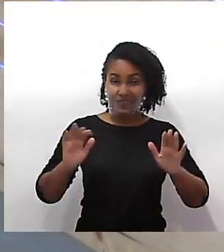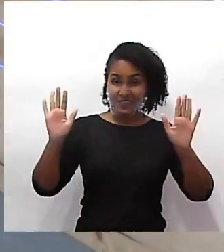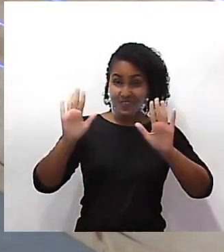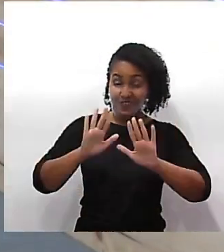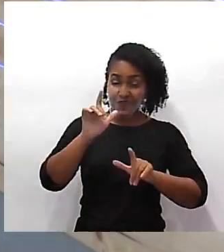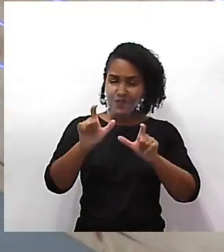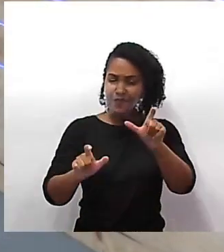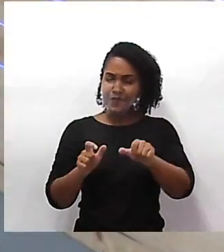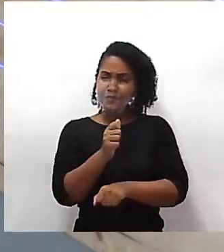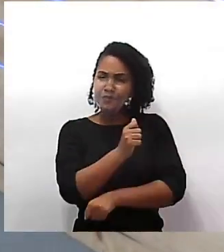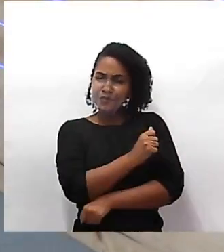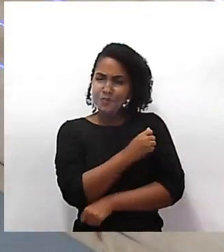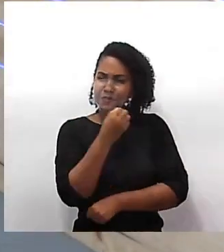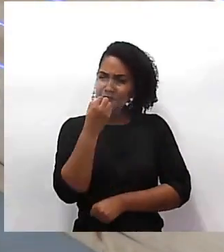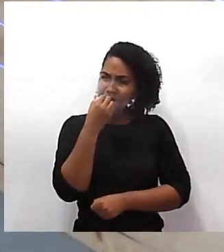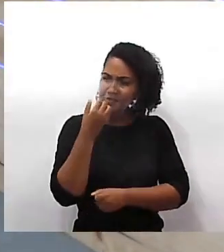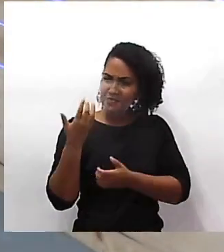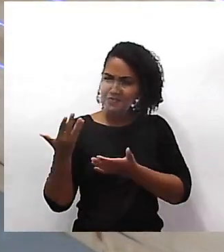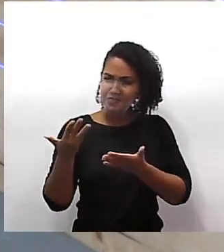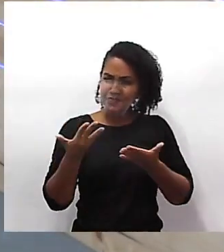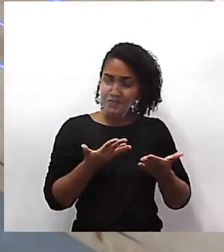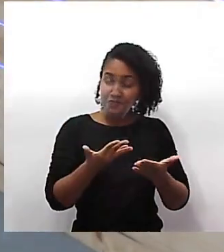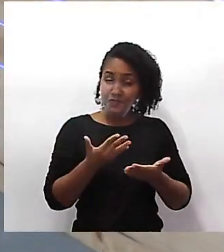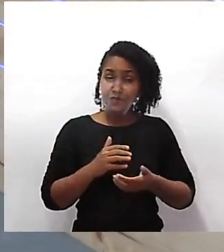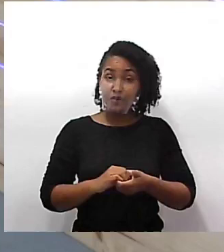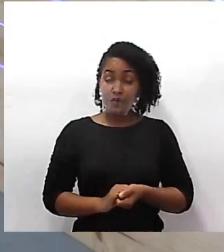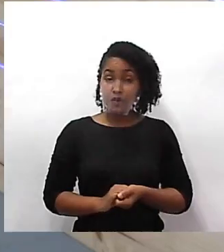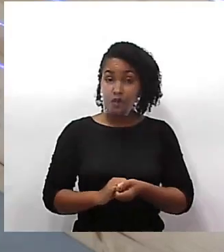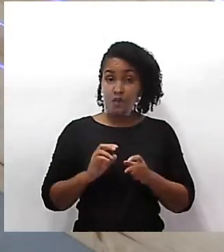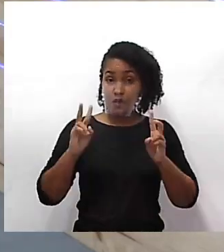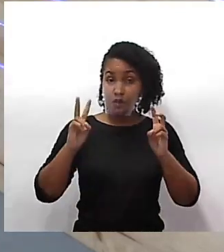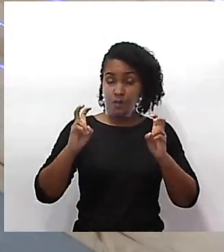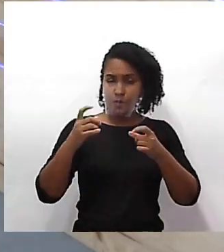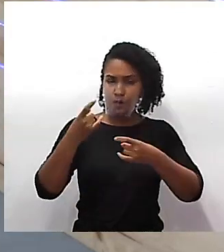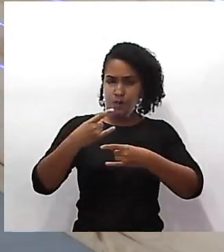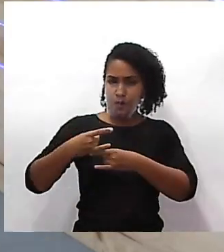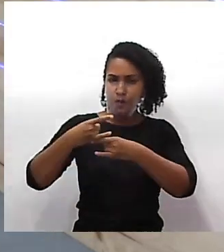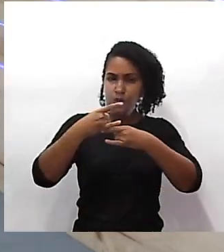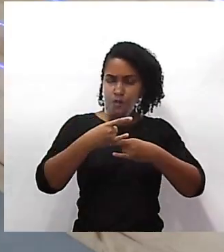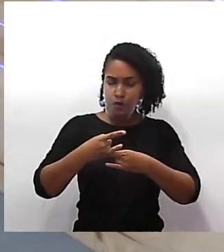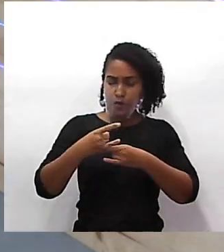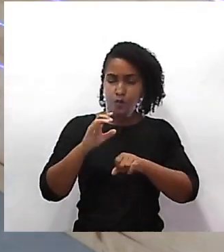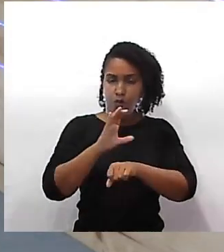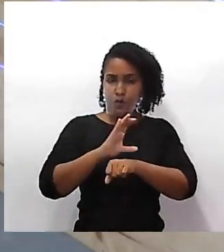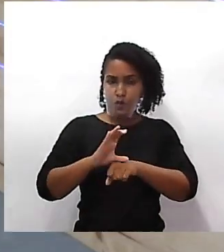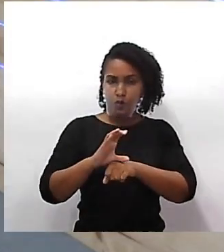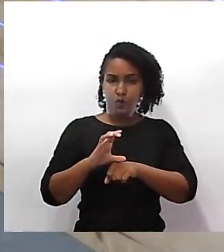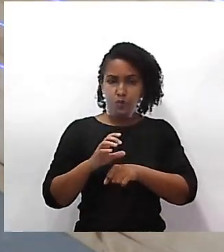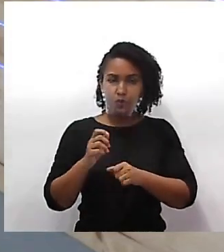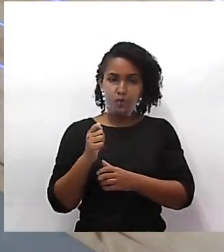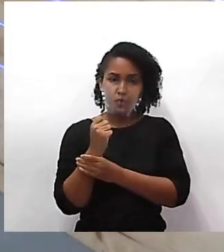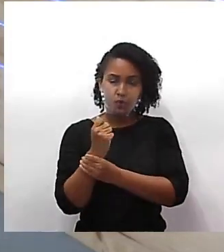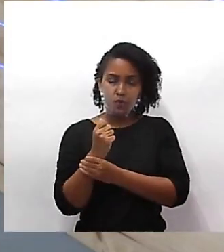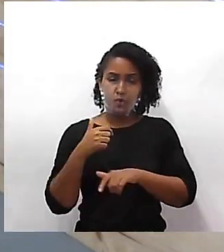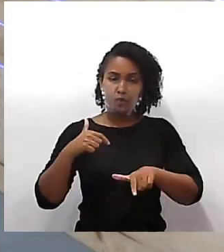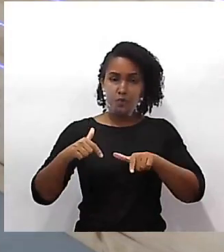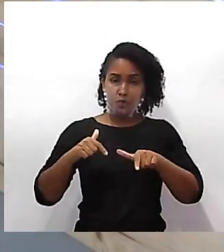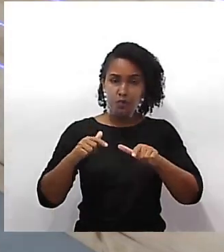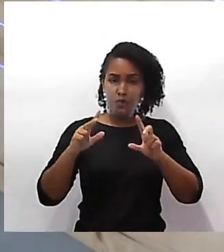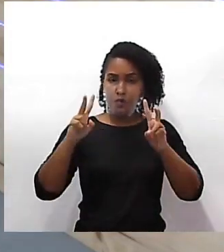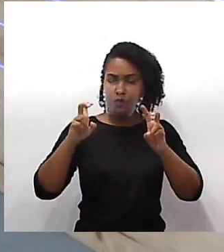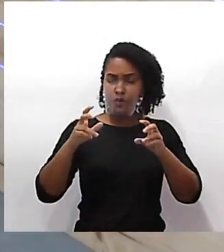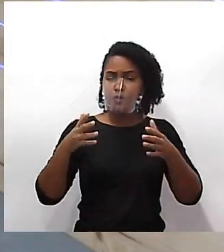Olá, estudante! Seja bem-vindo à nossa live do curso de Segurança do Trabalho. O nosso